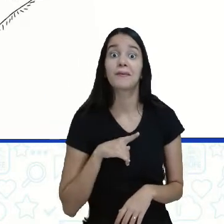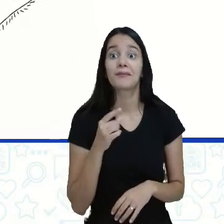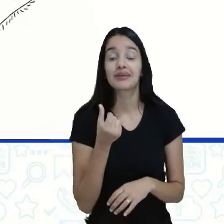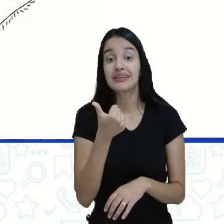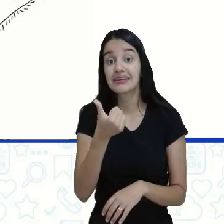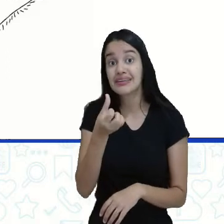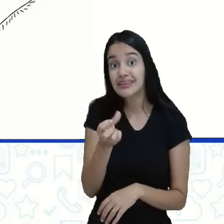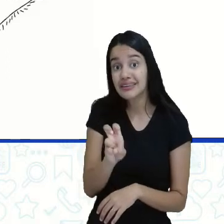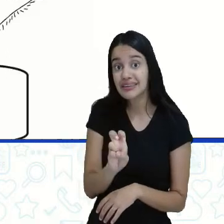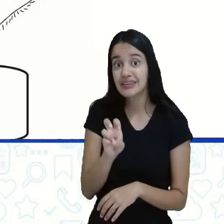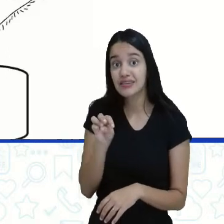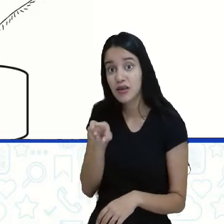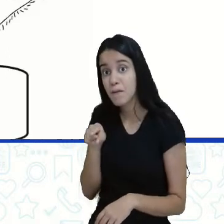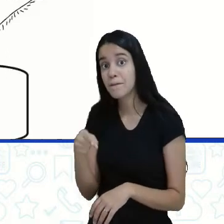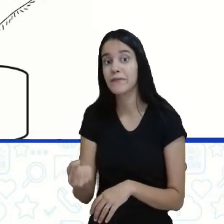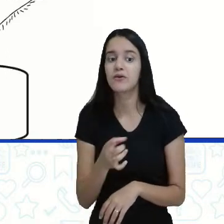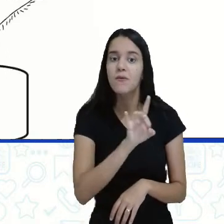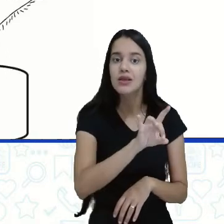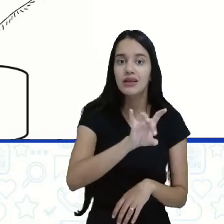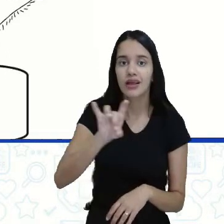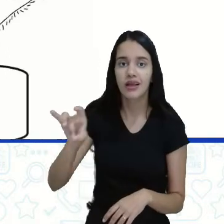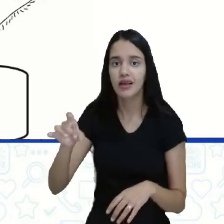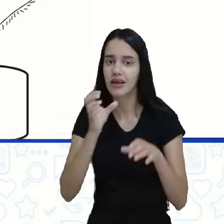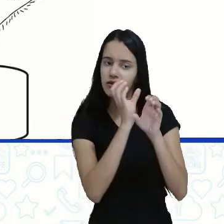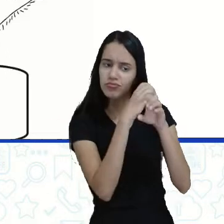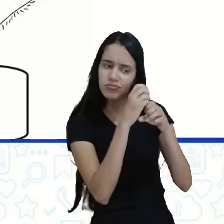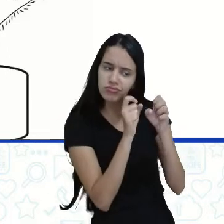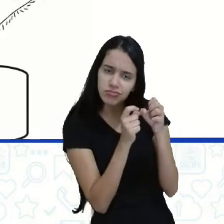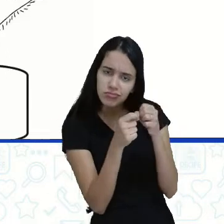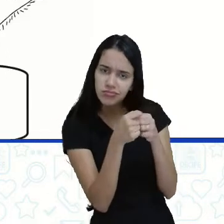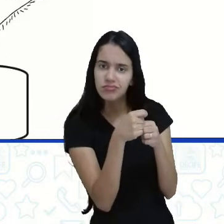pequenas moléculas de DNA em cada célula.